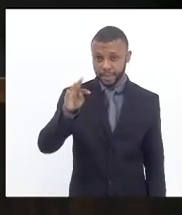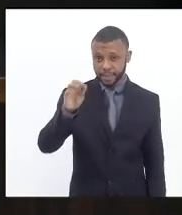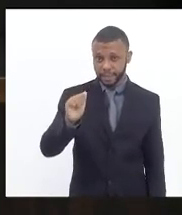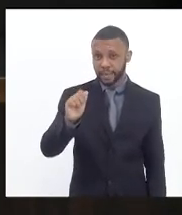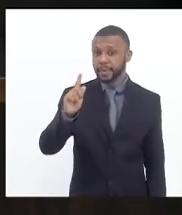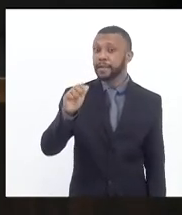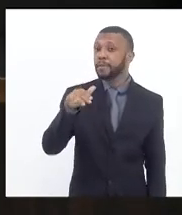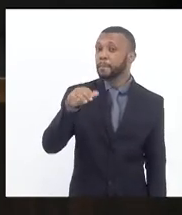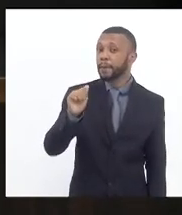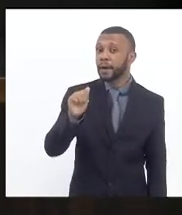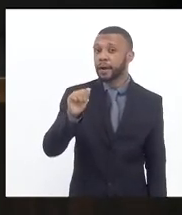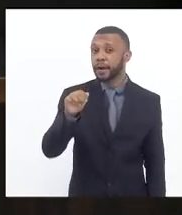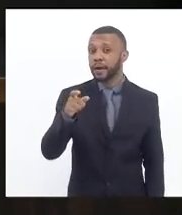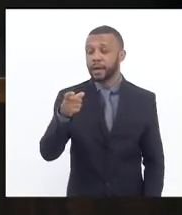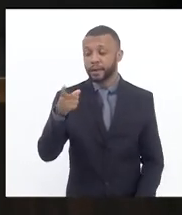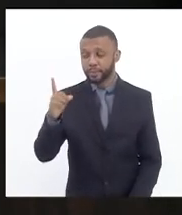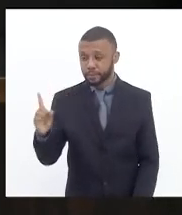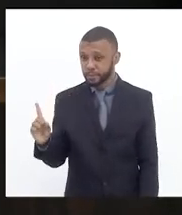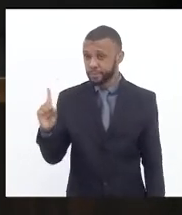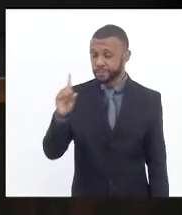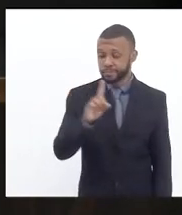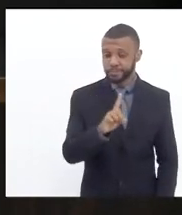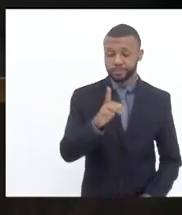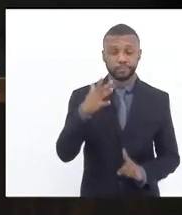enquanto ela se dirige aqui para